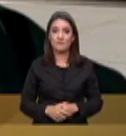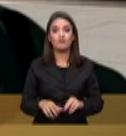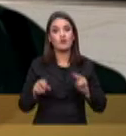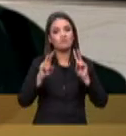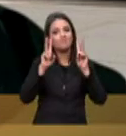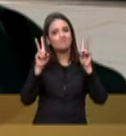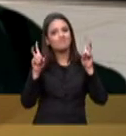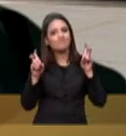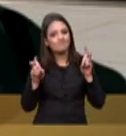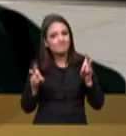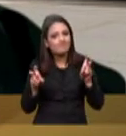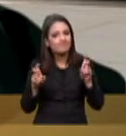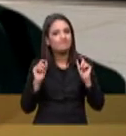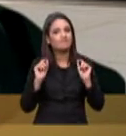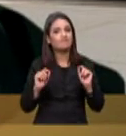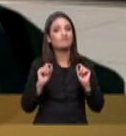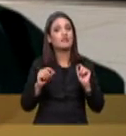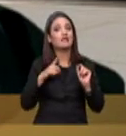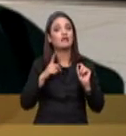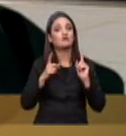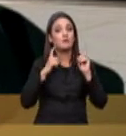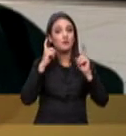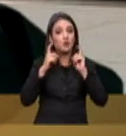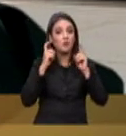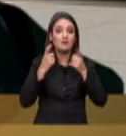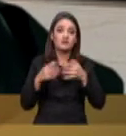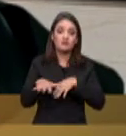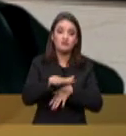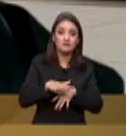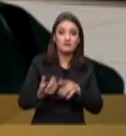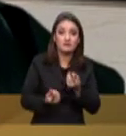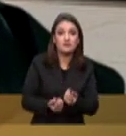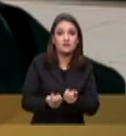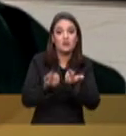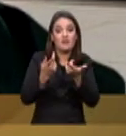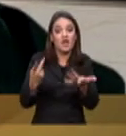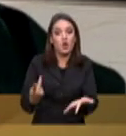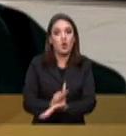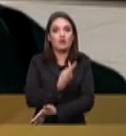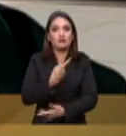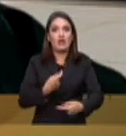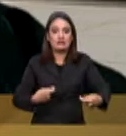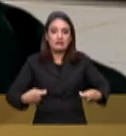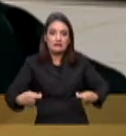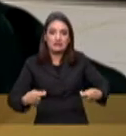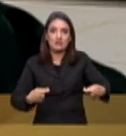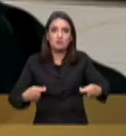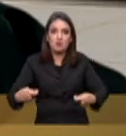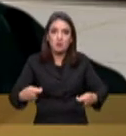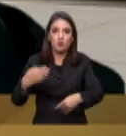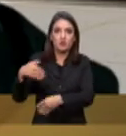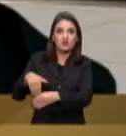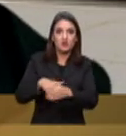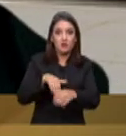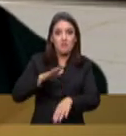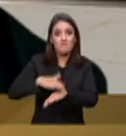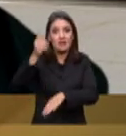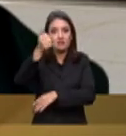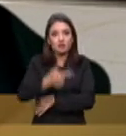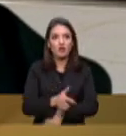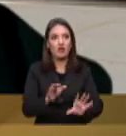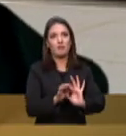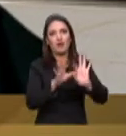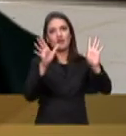mais afeta a dimensão econômica subjacente à disputa eleitoral do que propriamente as liberdades